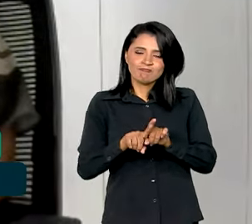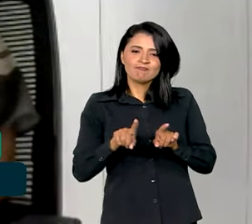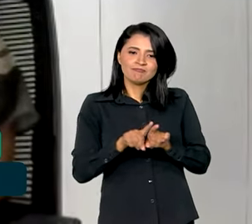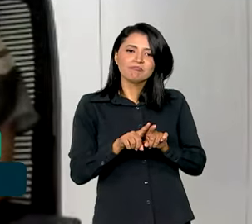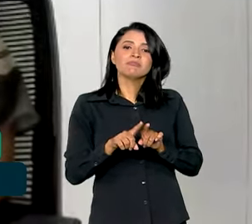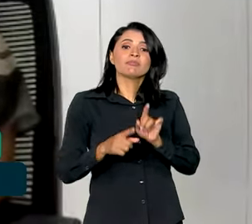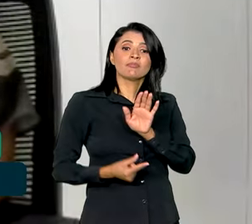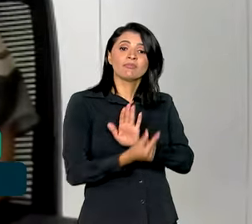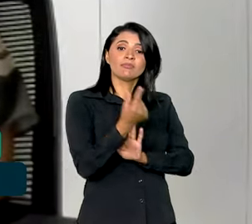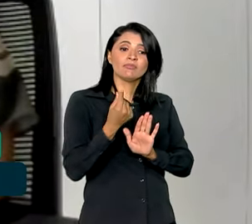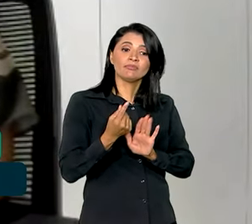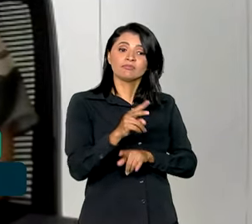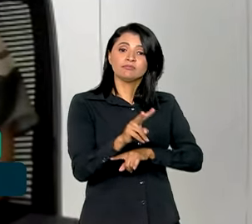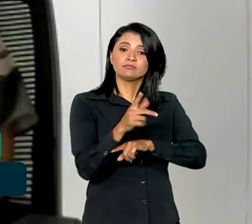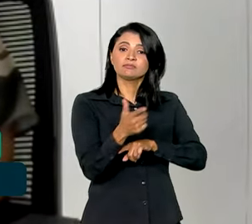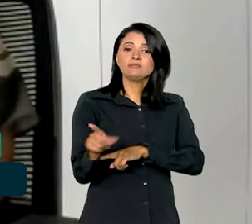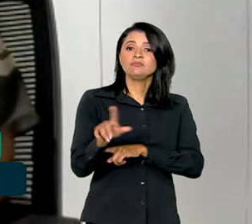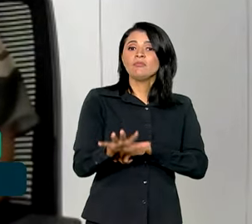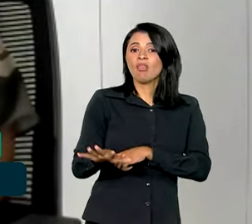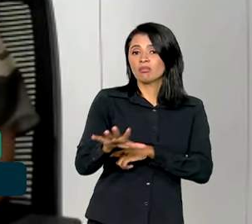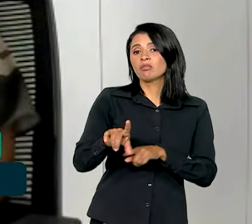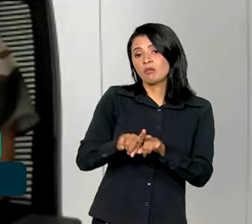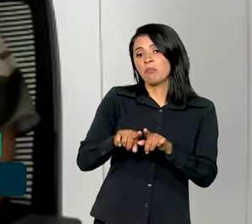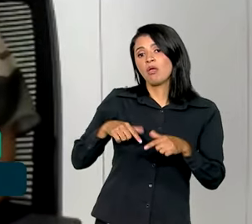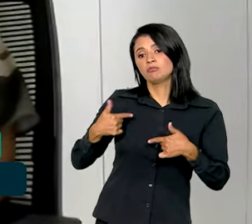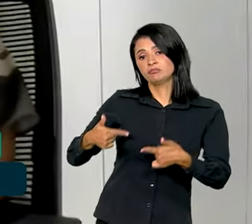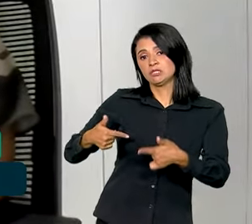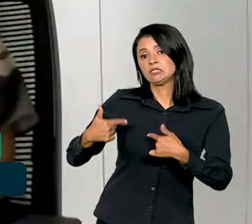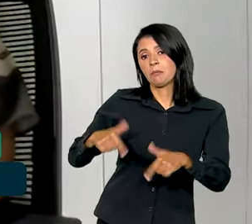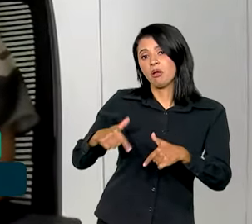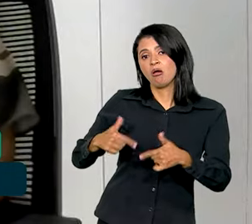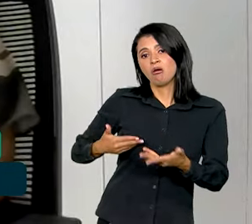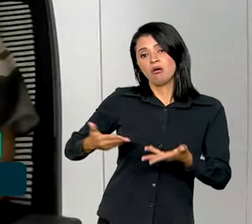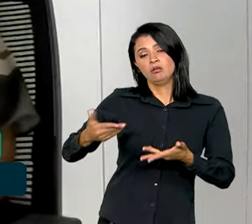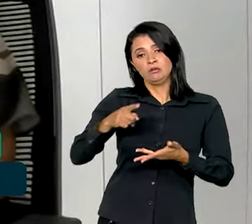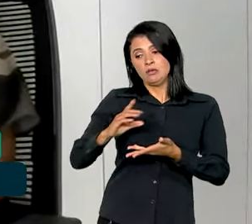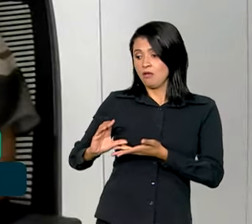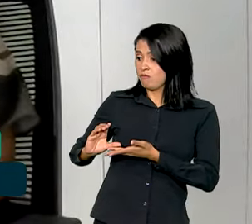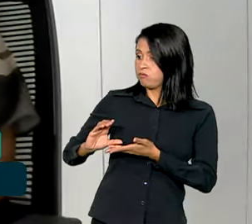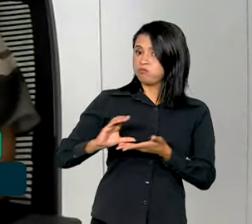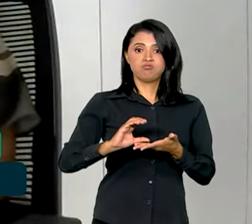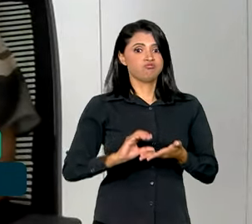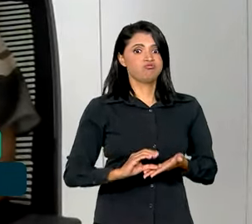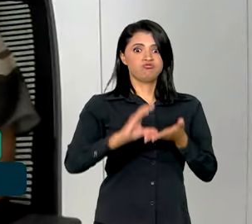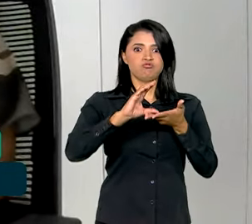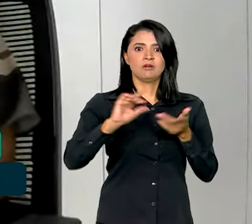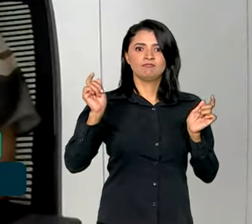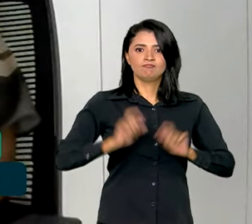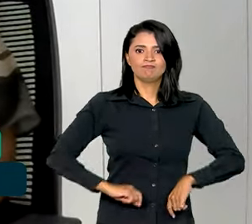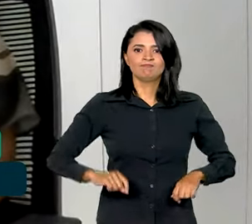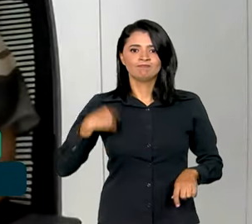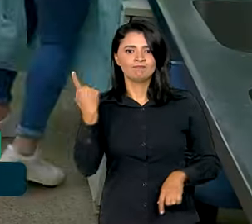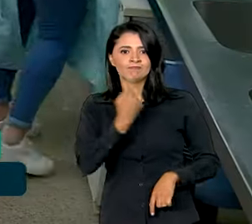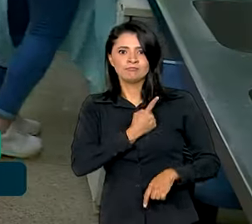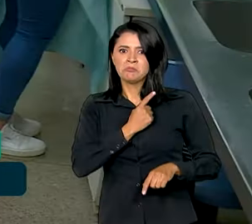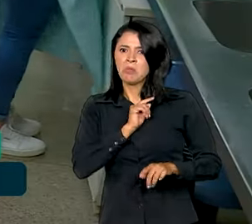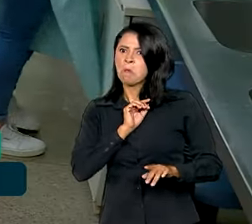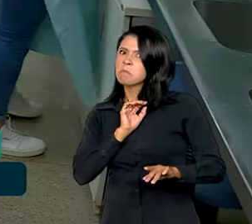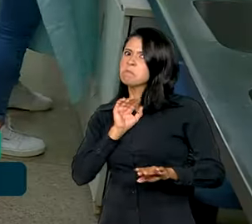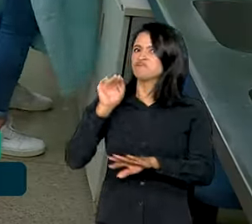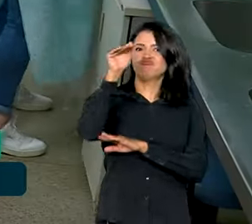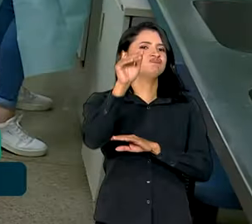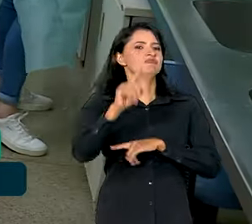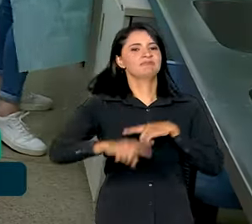cofinanciar os nossos outros serviços, né? Então esse investimento robusto vai fazer com que a gente tenha um salto.